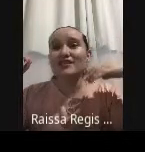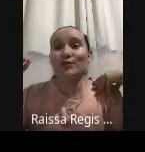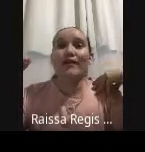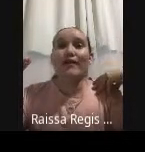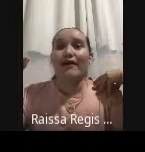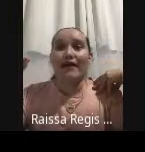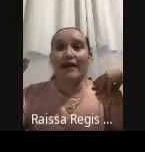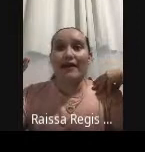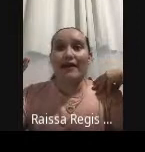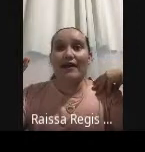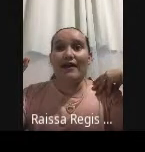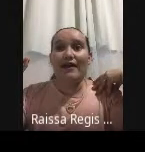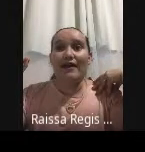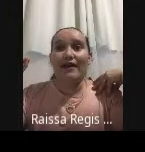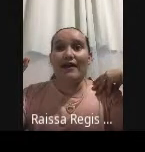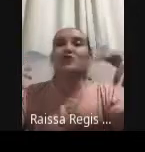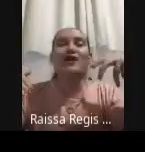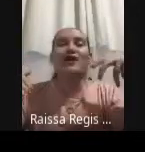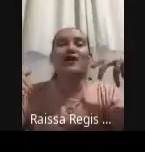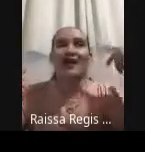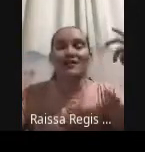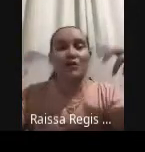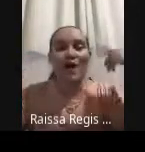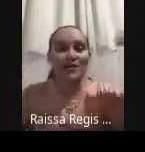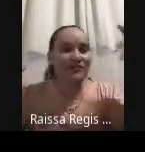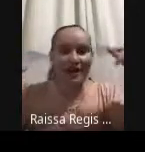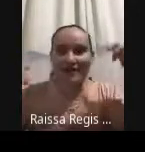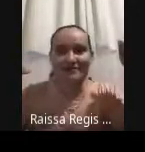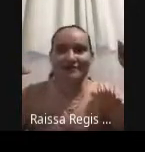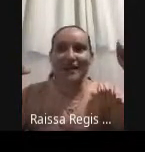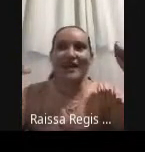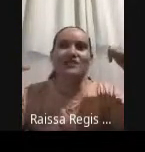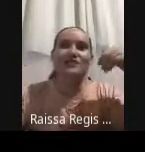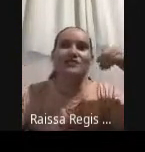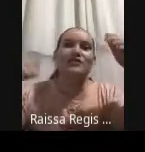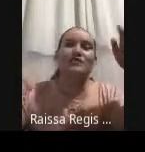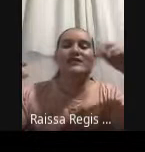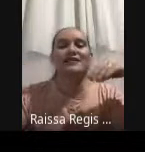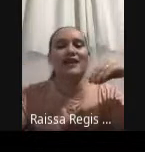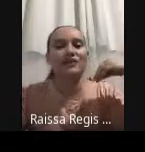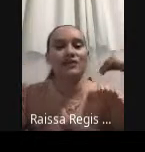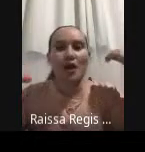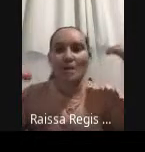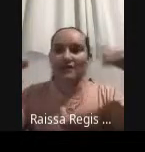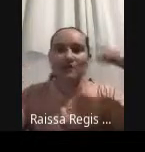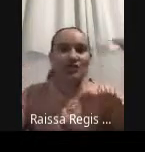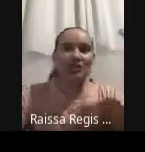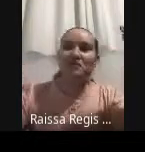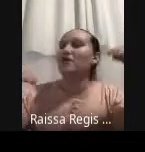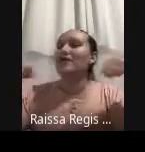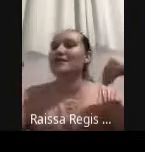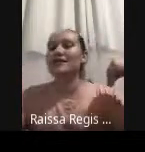Então, não tinha muita relação com a língua falada. Eles faziam ali os seus desenhos para transmitir